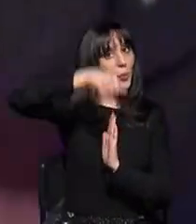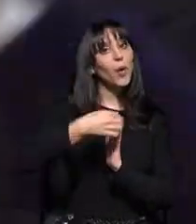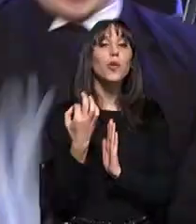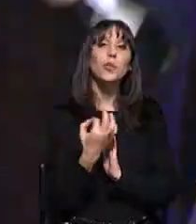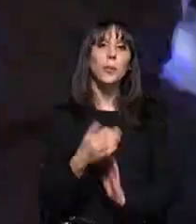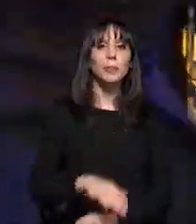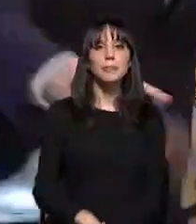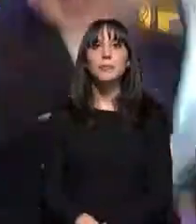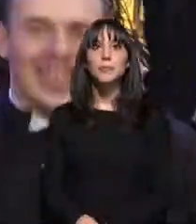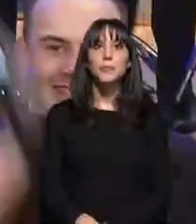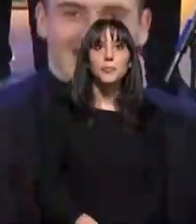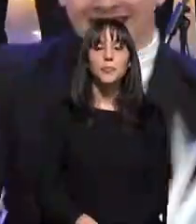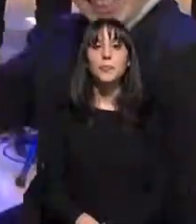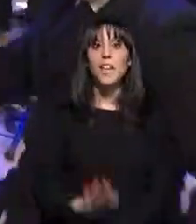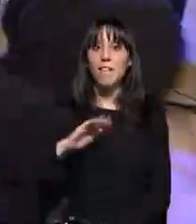nascer.